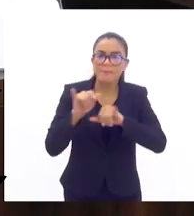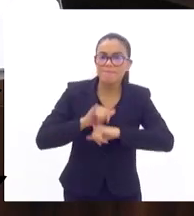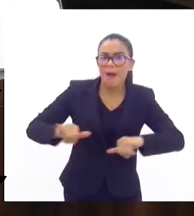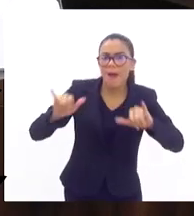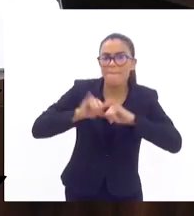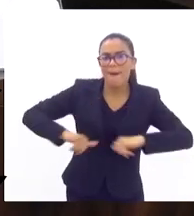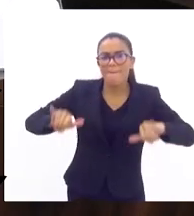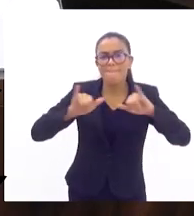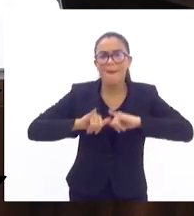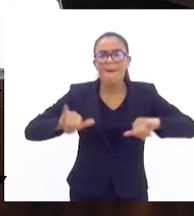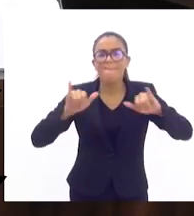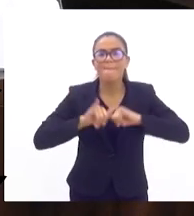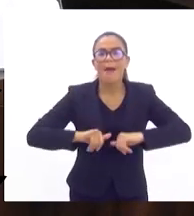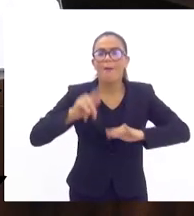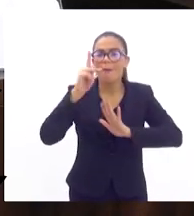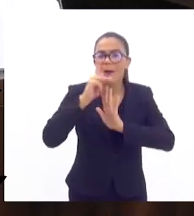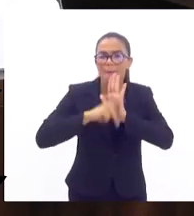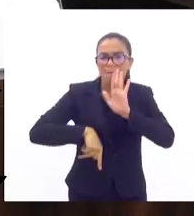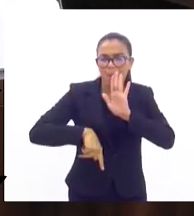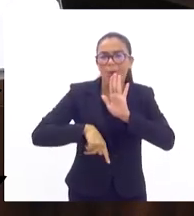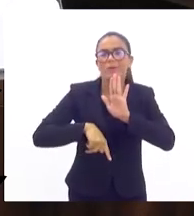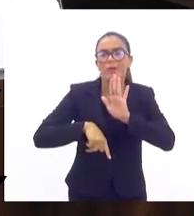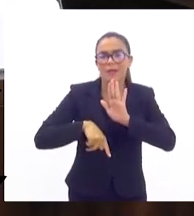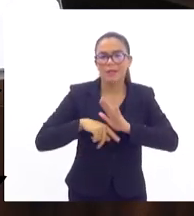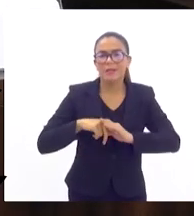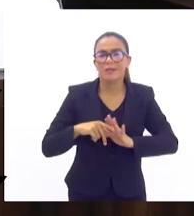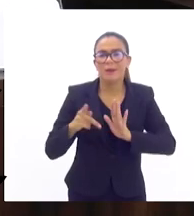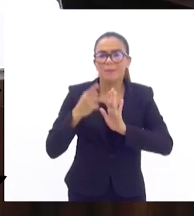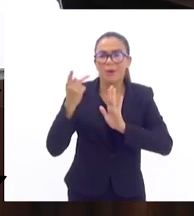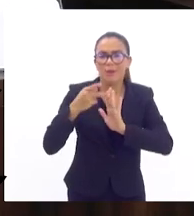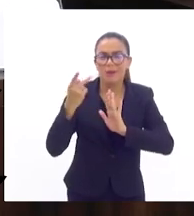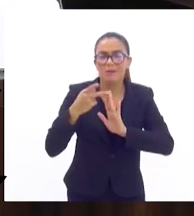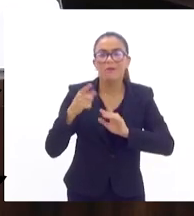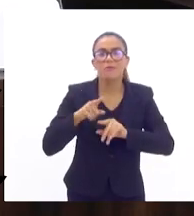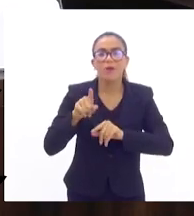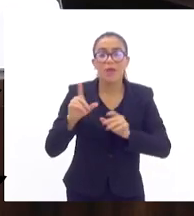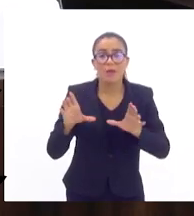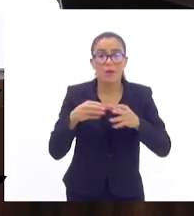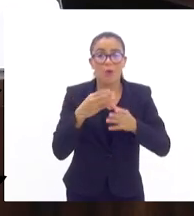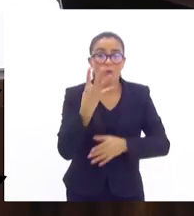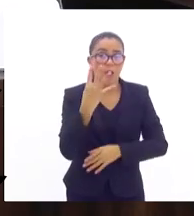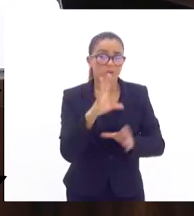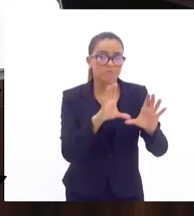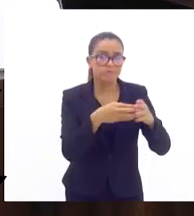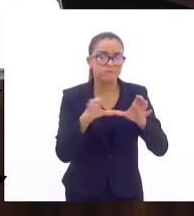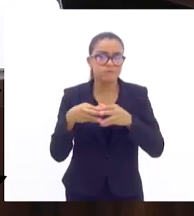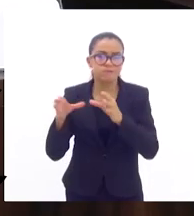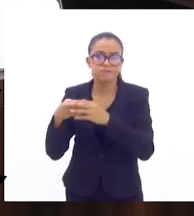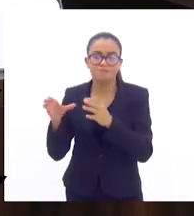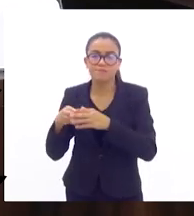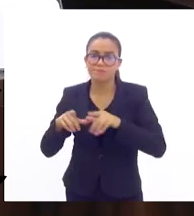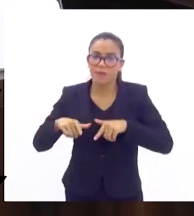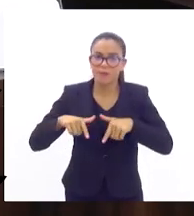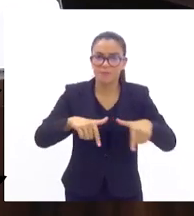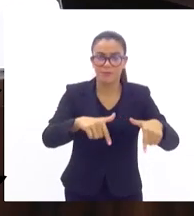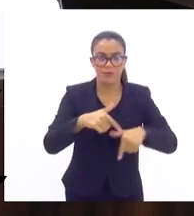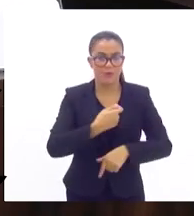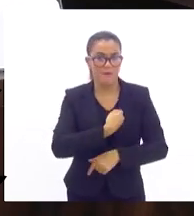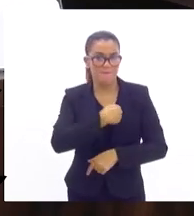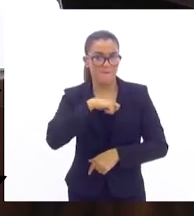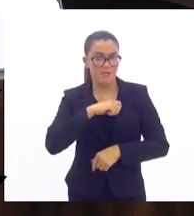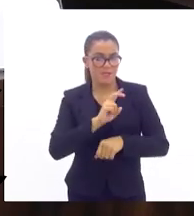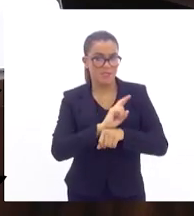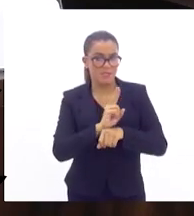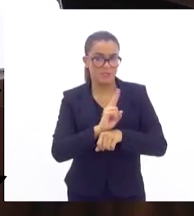a isso, através de uma portaria. Foi publicado 4 equipes de fiscalização para atuar, efetivamente atuar. Né? Não que não